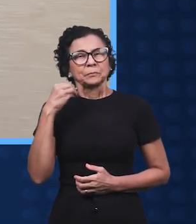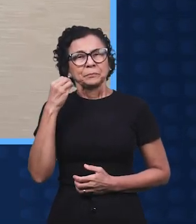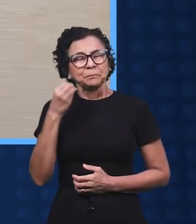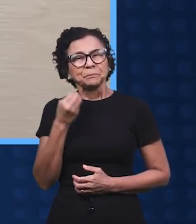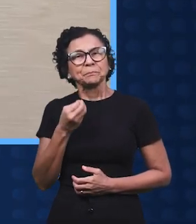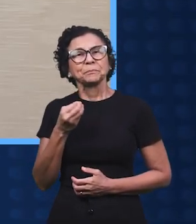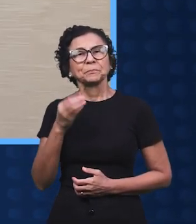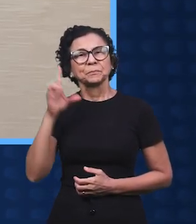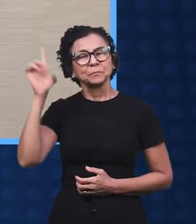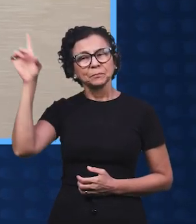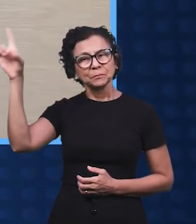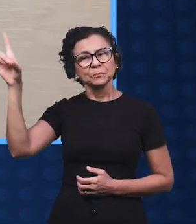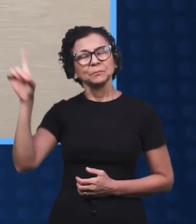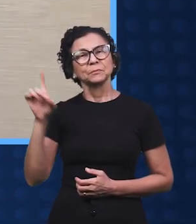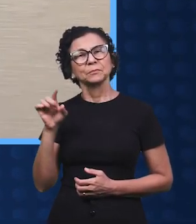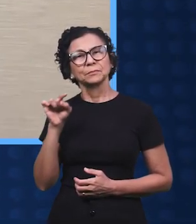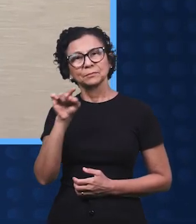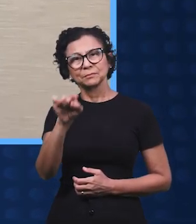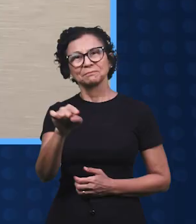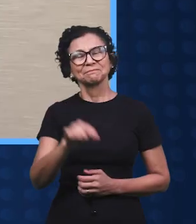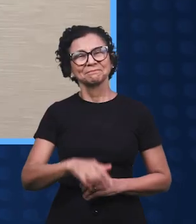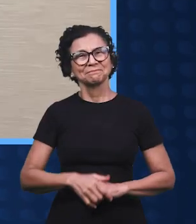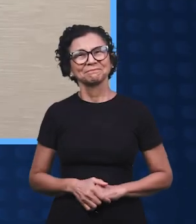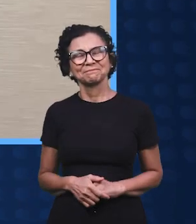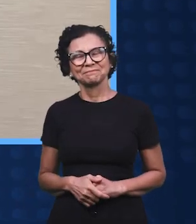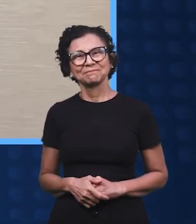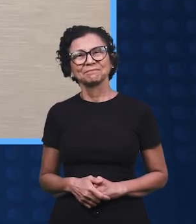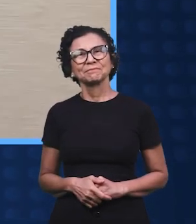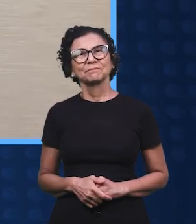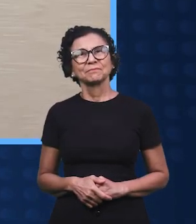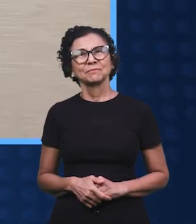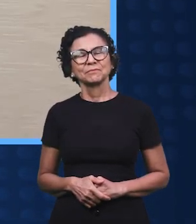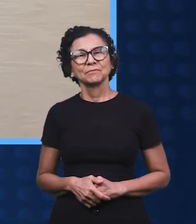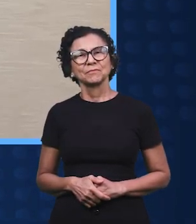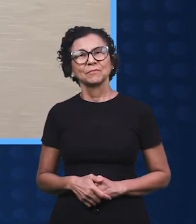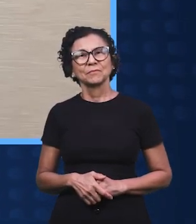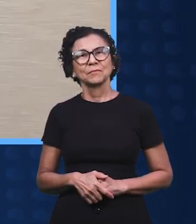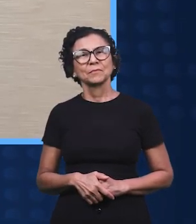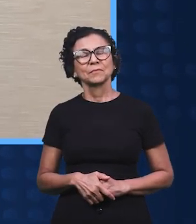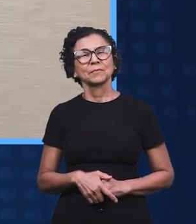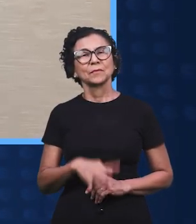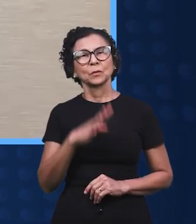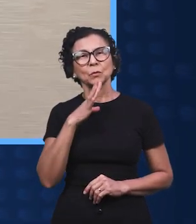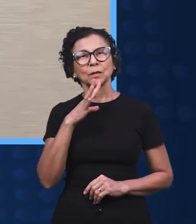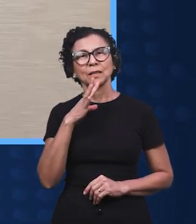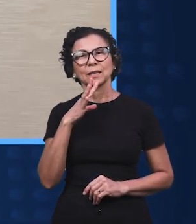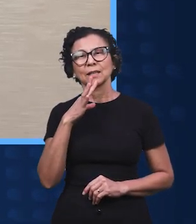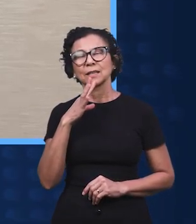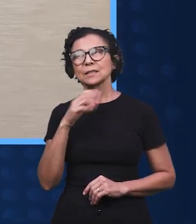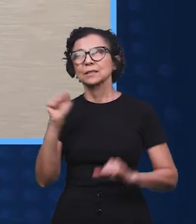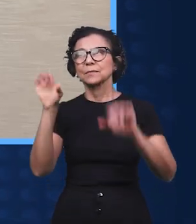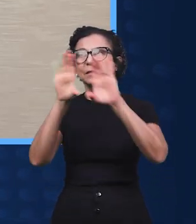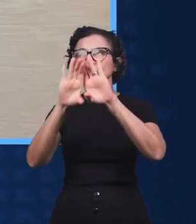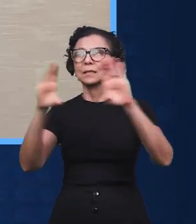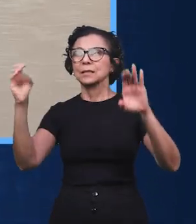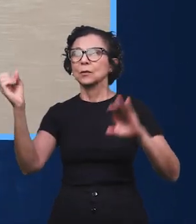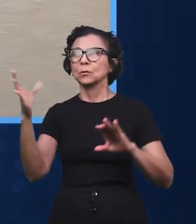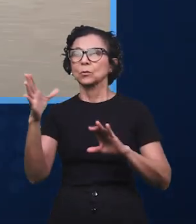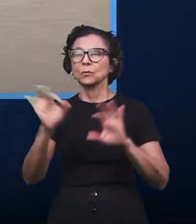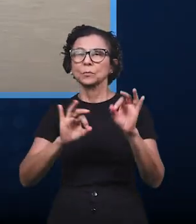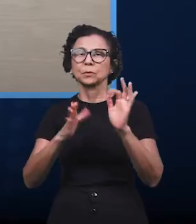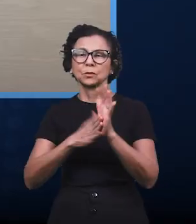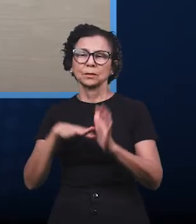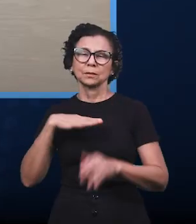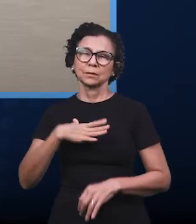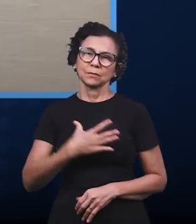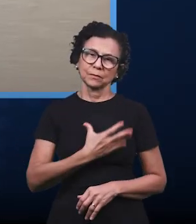com Ele e você passe a viver essa experiência com esse novo céu, com essa nova terra, com o projeto